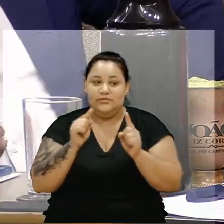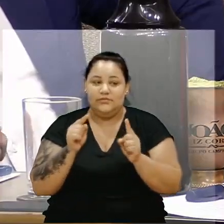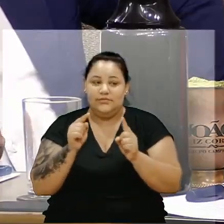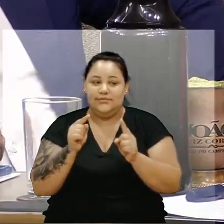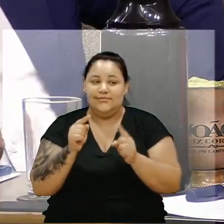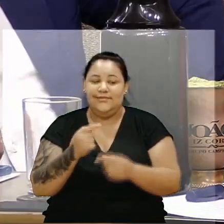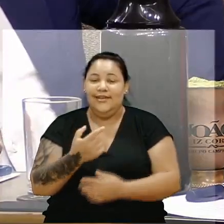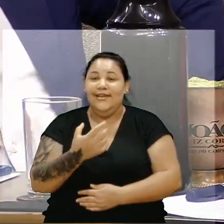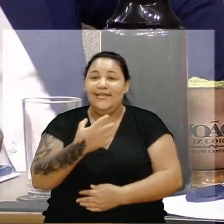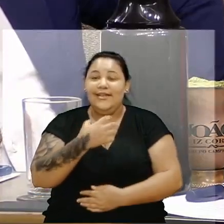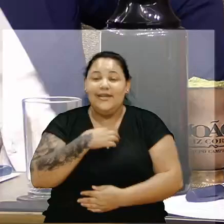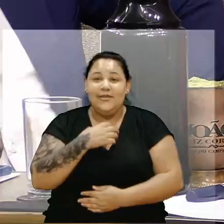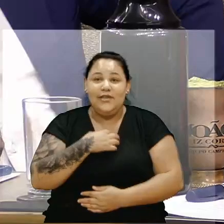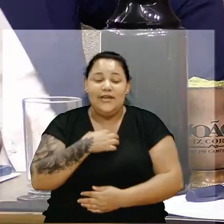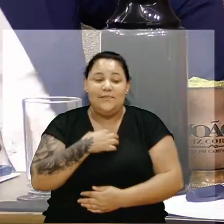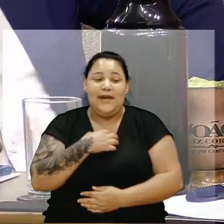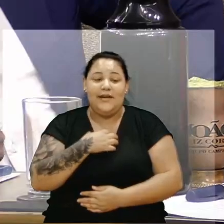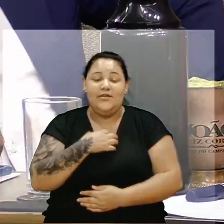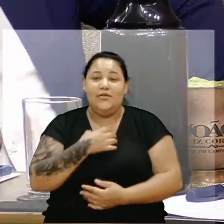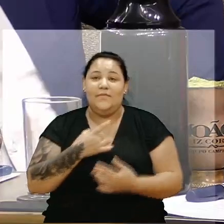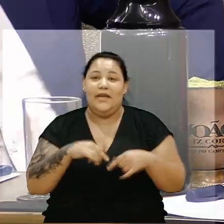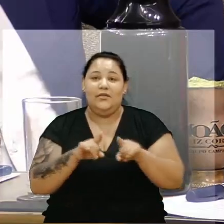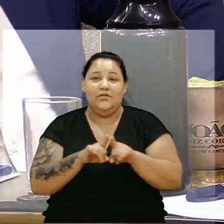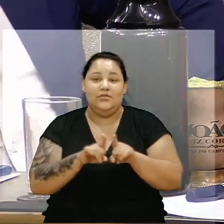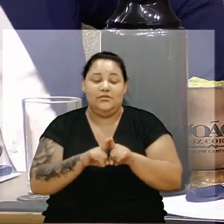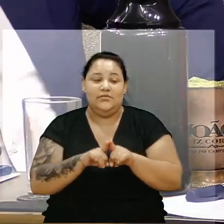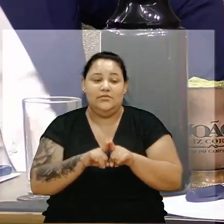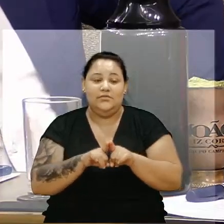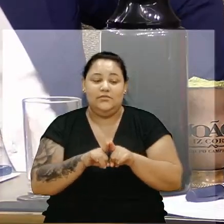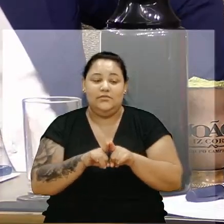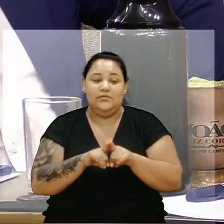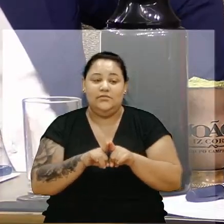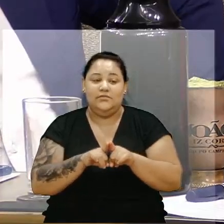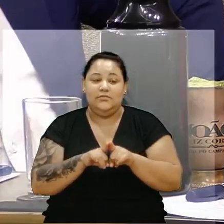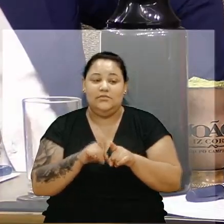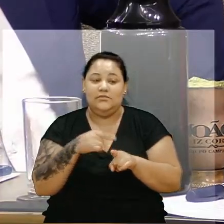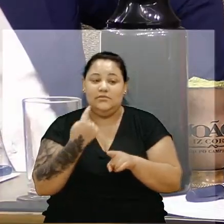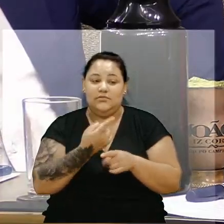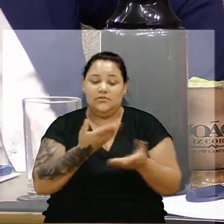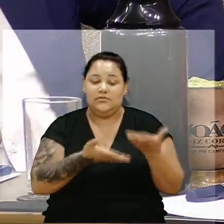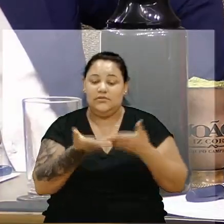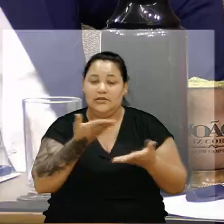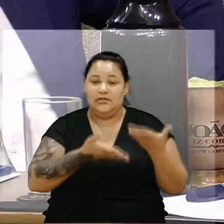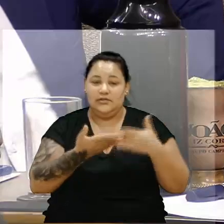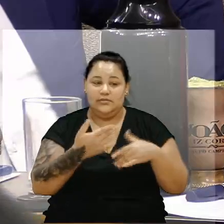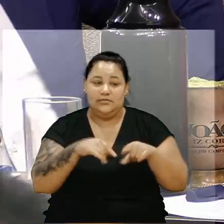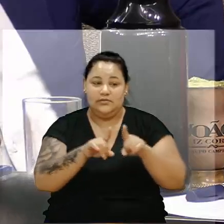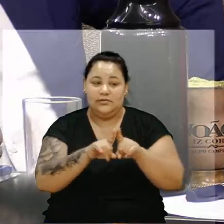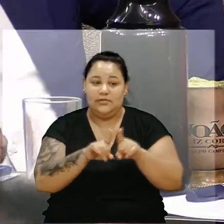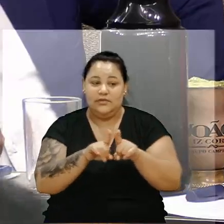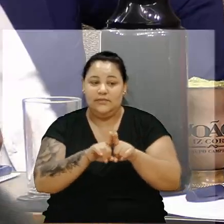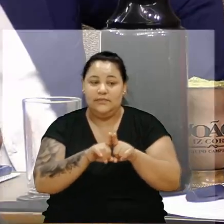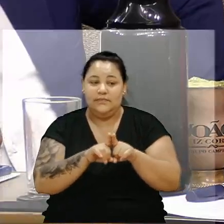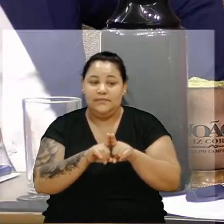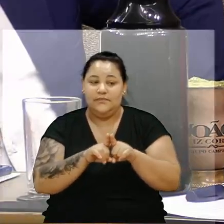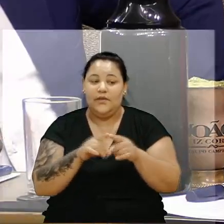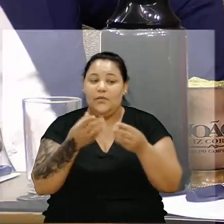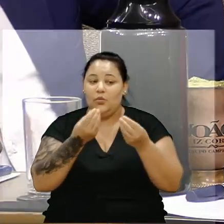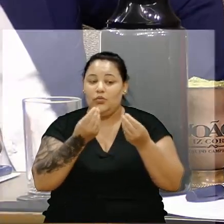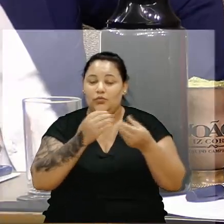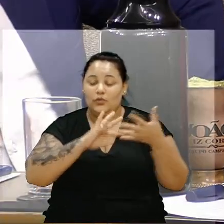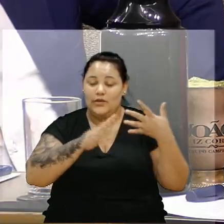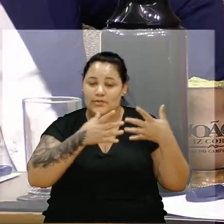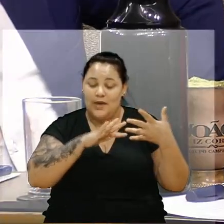que se posiciona, isso é importante. Nós tratamos disso, eu também busco ser muito transparente